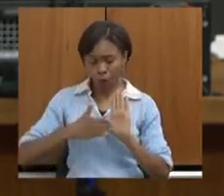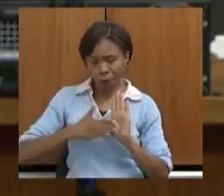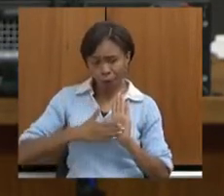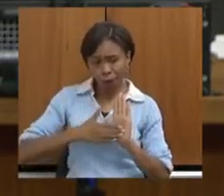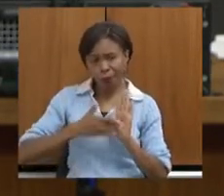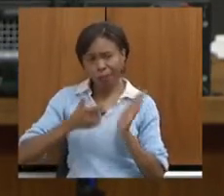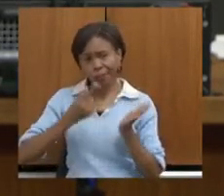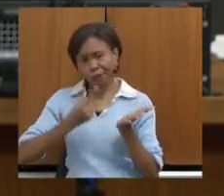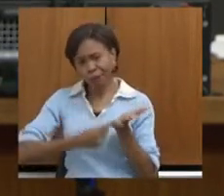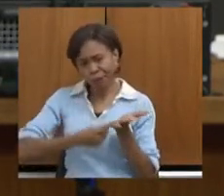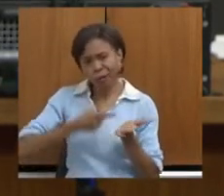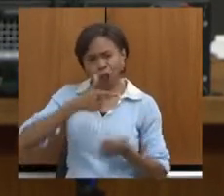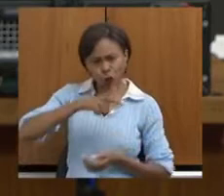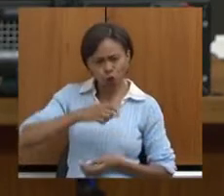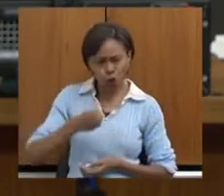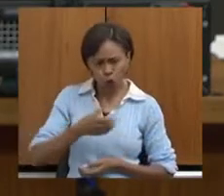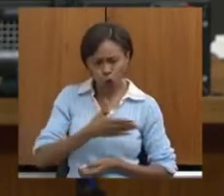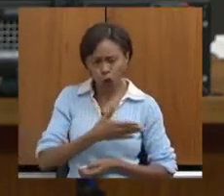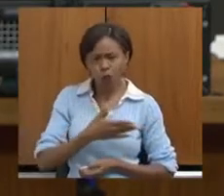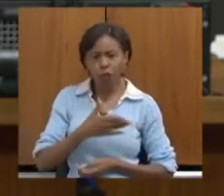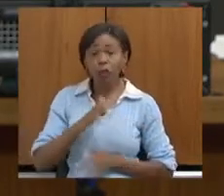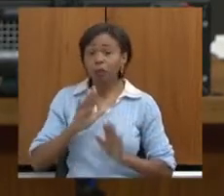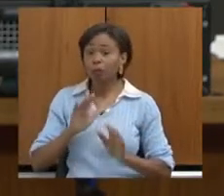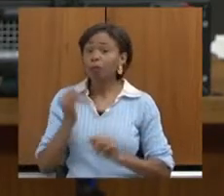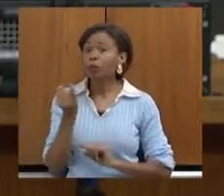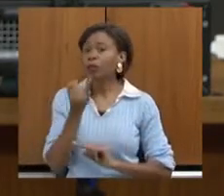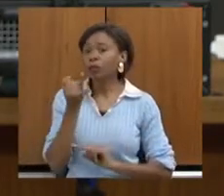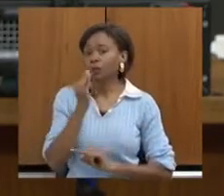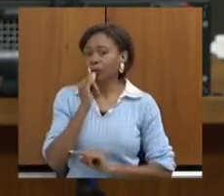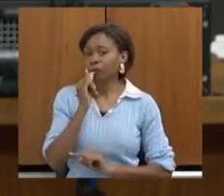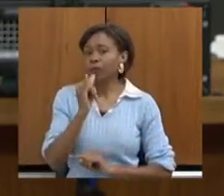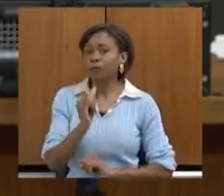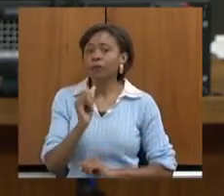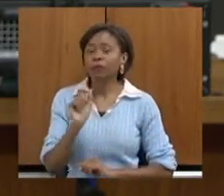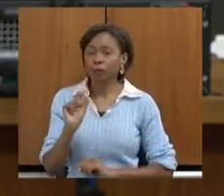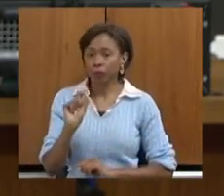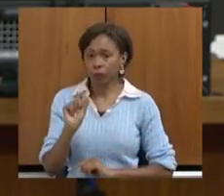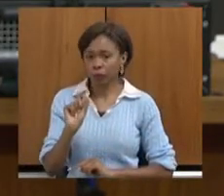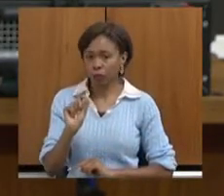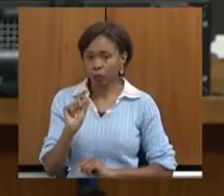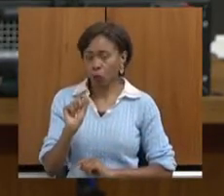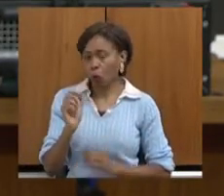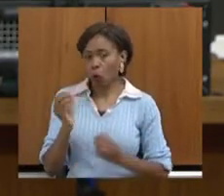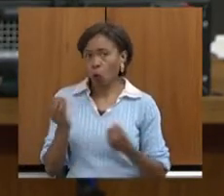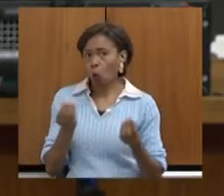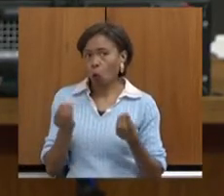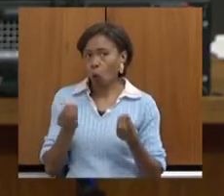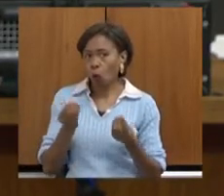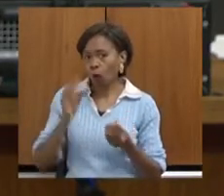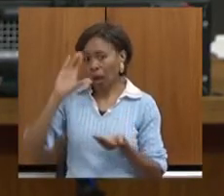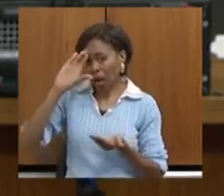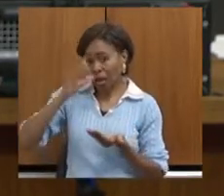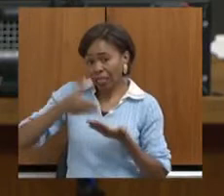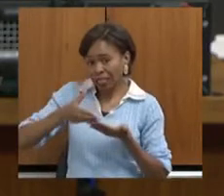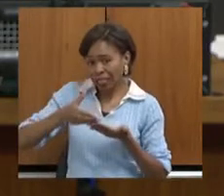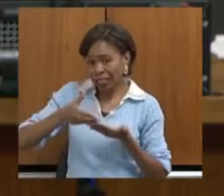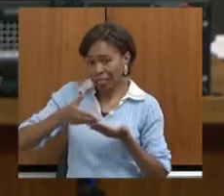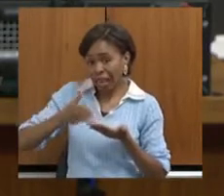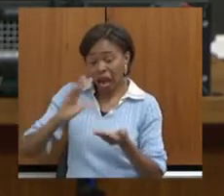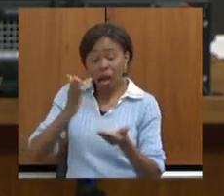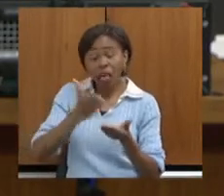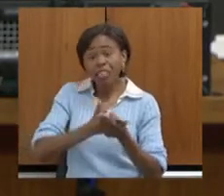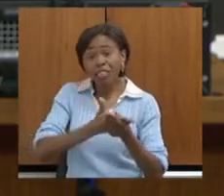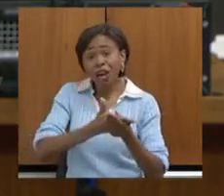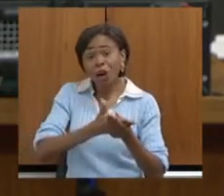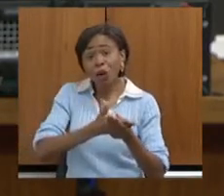eu acho que é que é importante a gente funcionar aqui que em que Pese né ação principal ter ficado